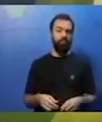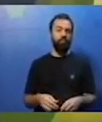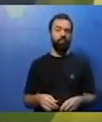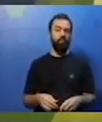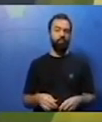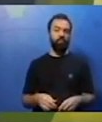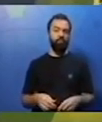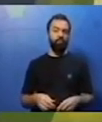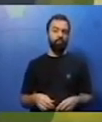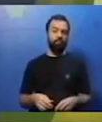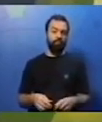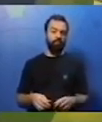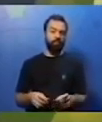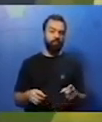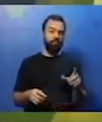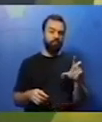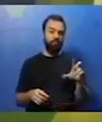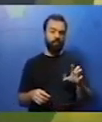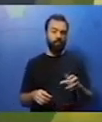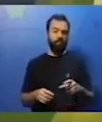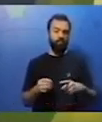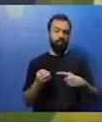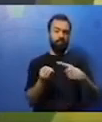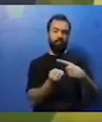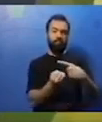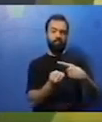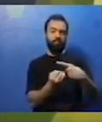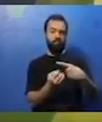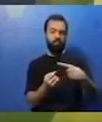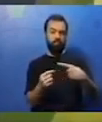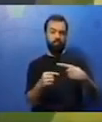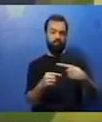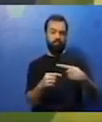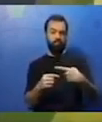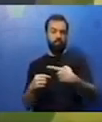Mesma coisa, pego os denominadores, maior,